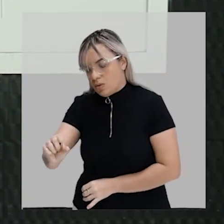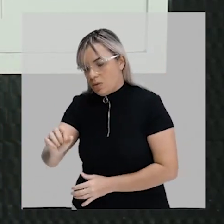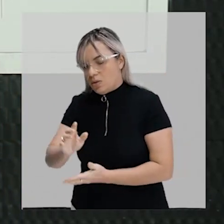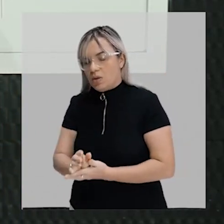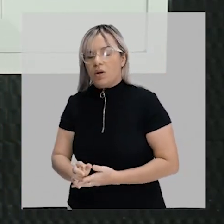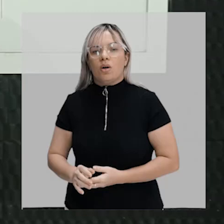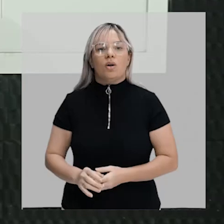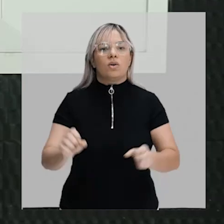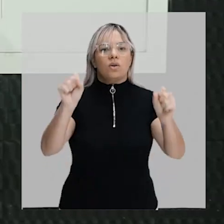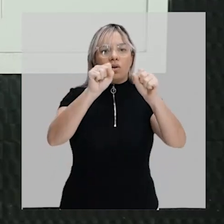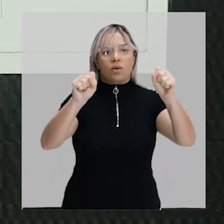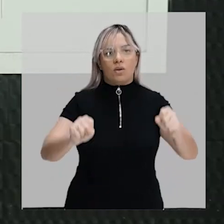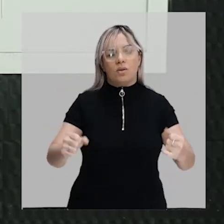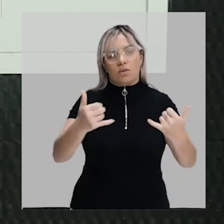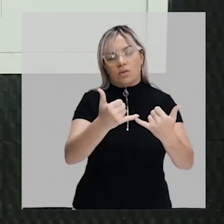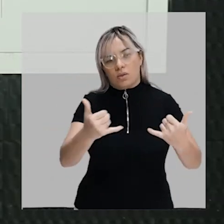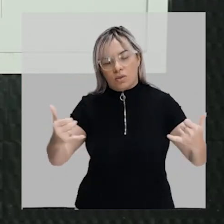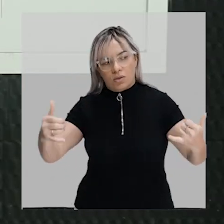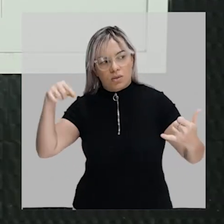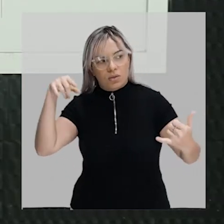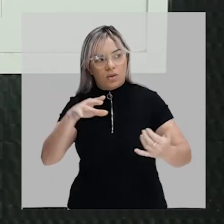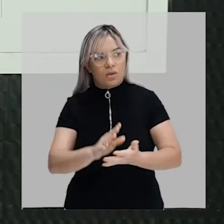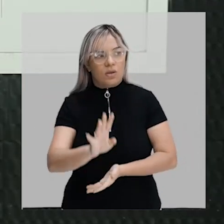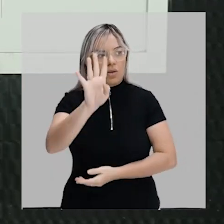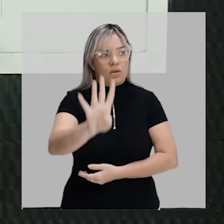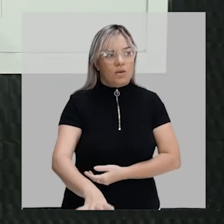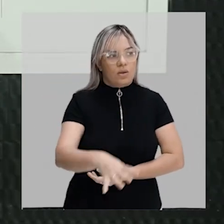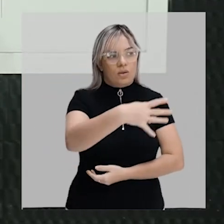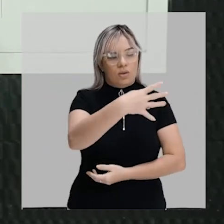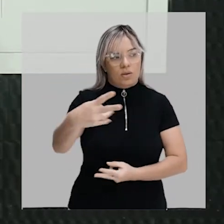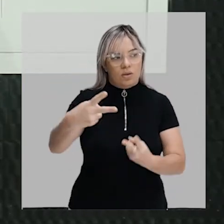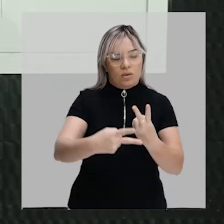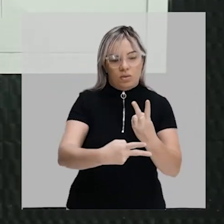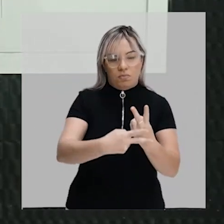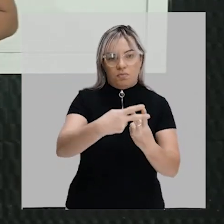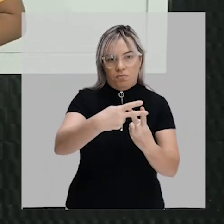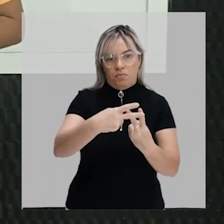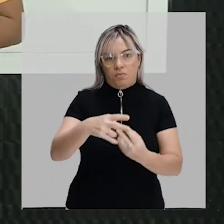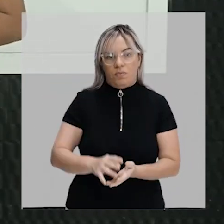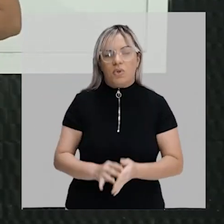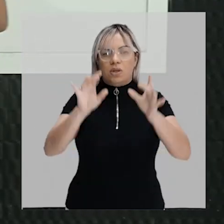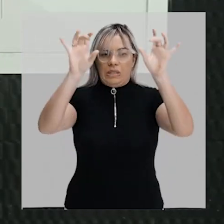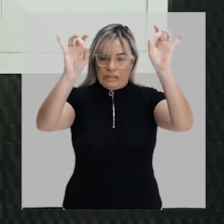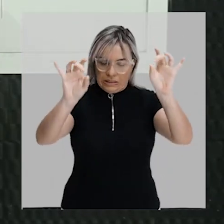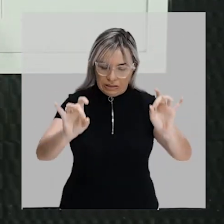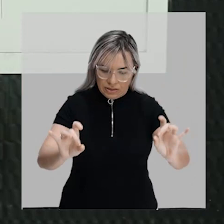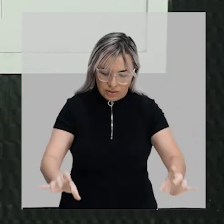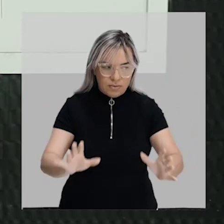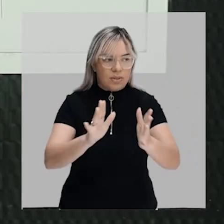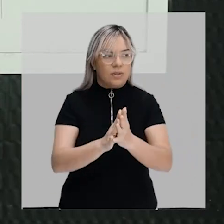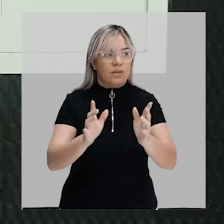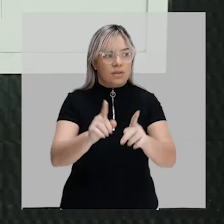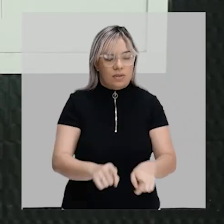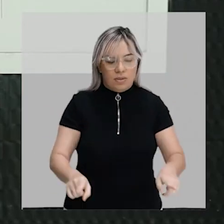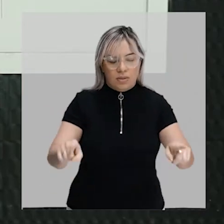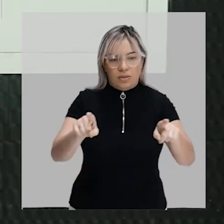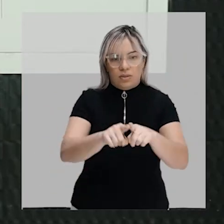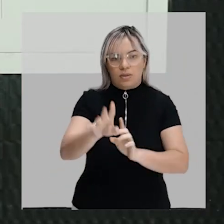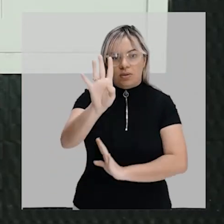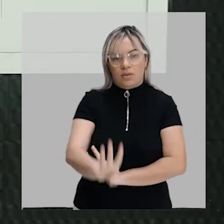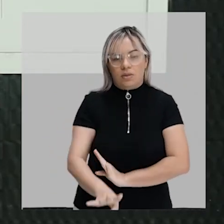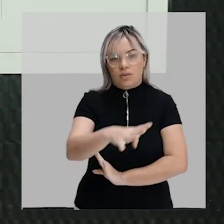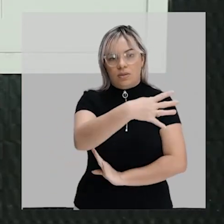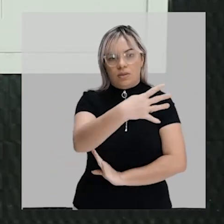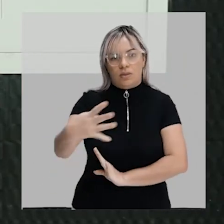no sistema linear Então essa Matriz aqui é matriz quadrada de uma matriz especial beleza vamos falar também da